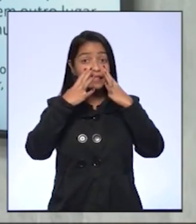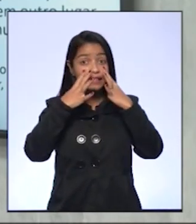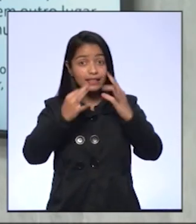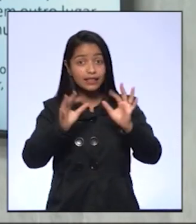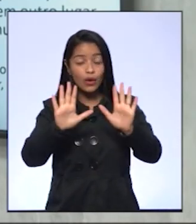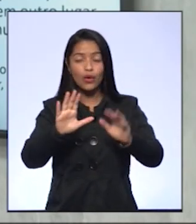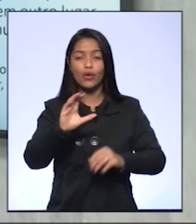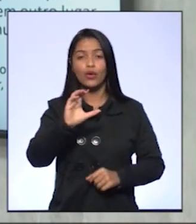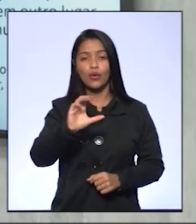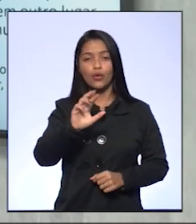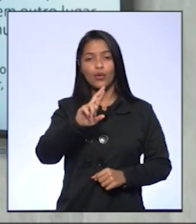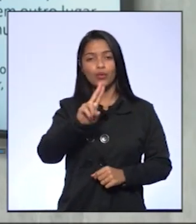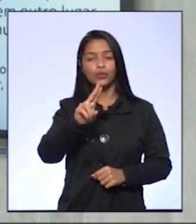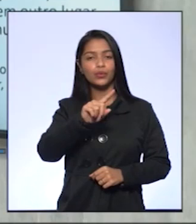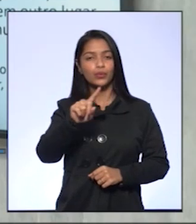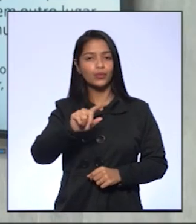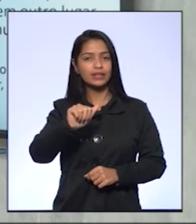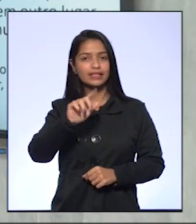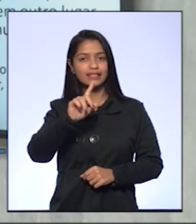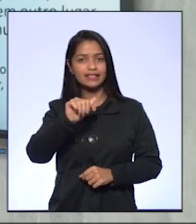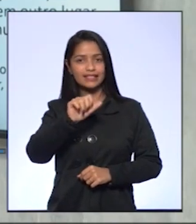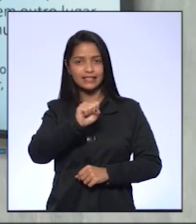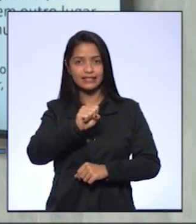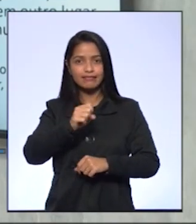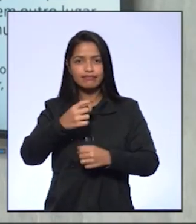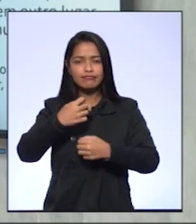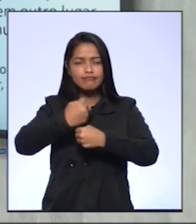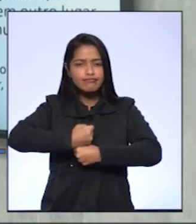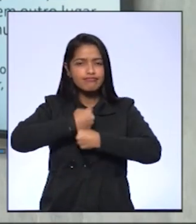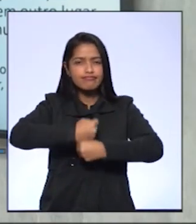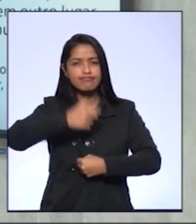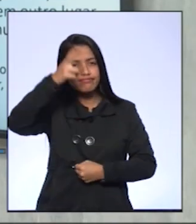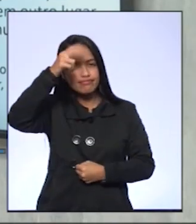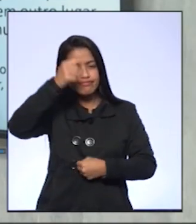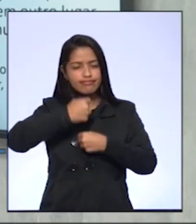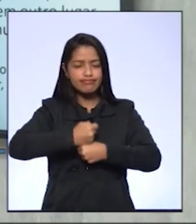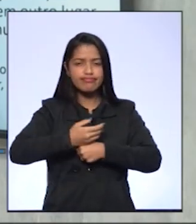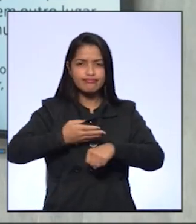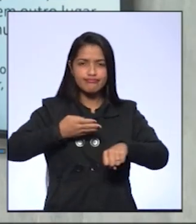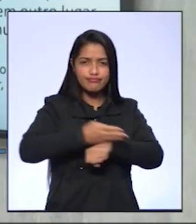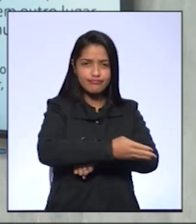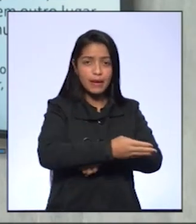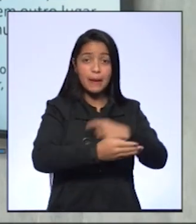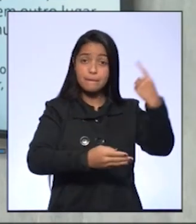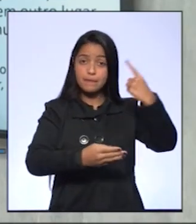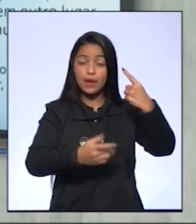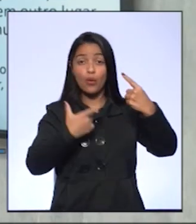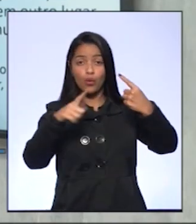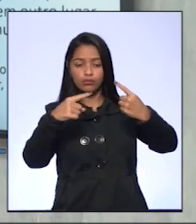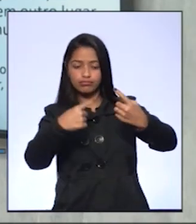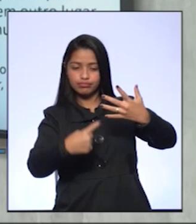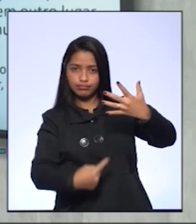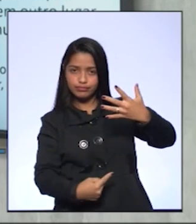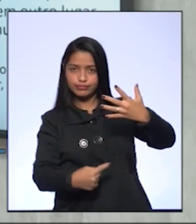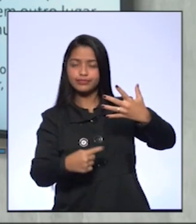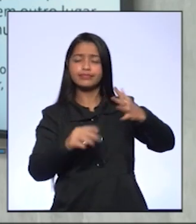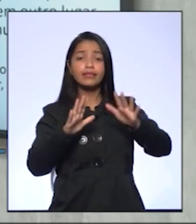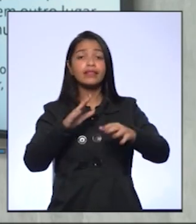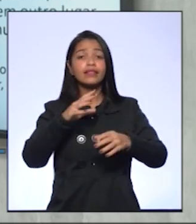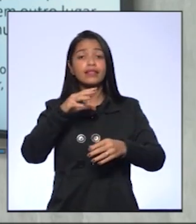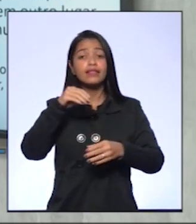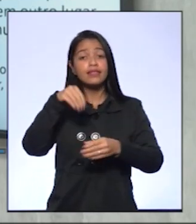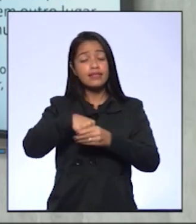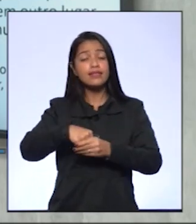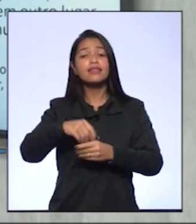da primeira, porque ele está falando que tinha cruzada em Jerusalém, então foi isso depois da primeira cruzada, tinham hospitais que ajudavam, que faziam caridade,